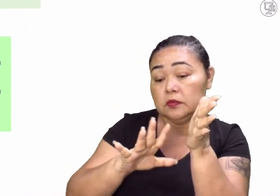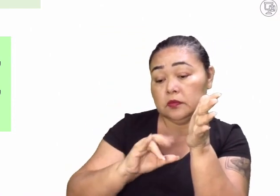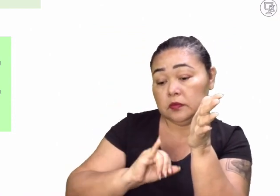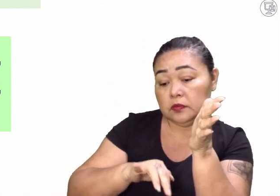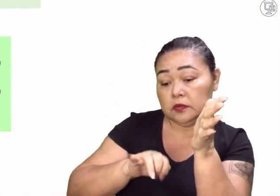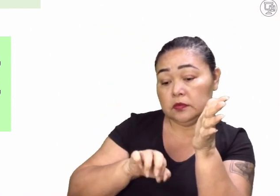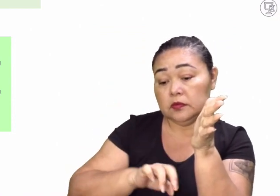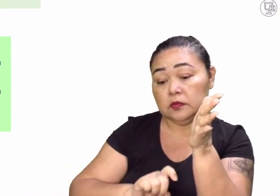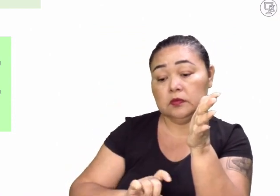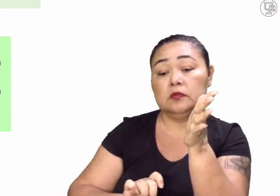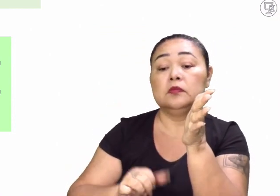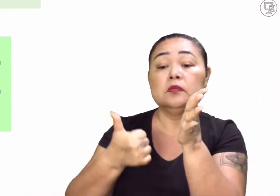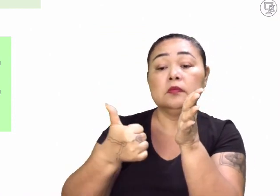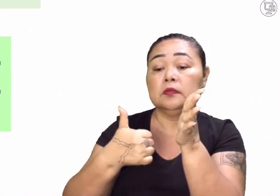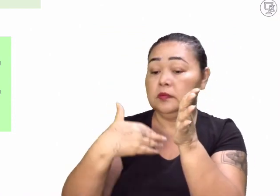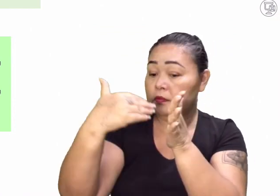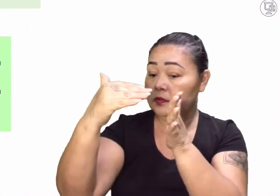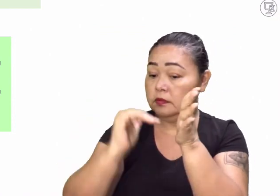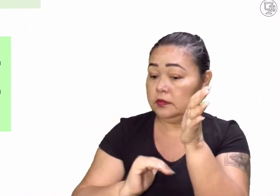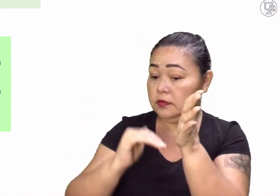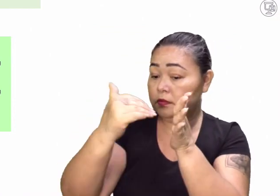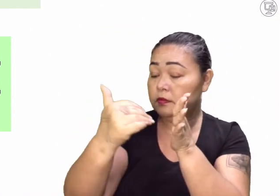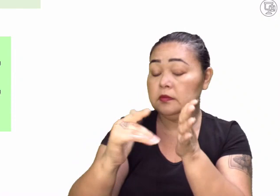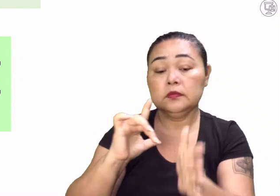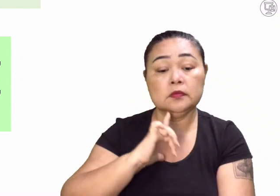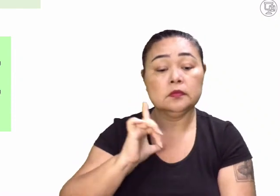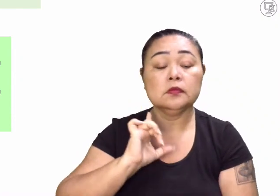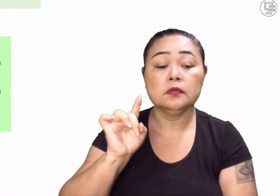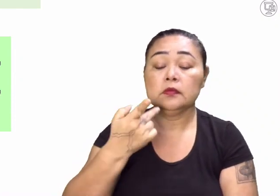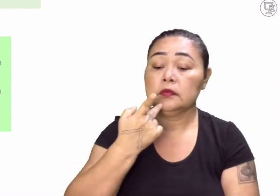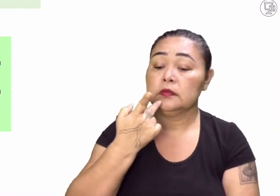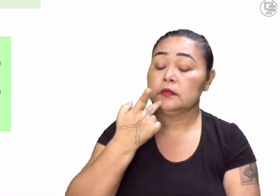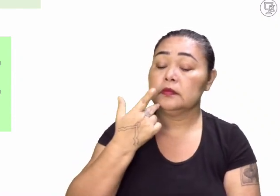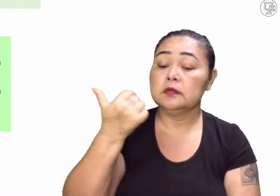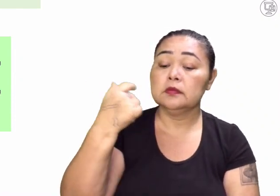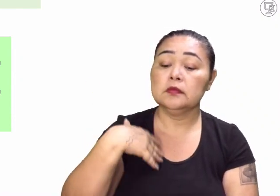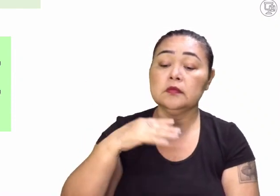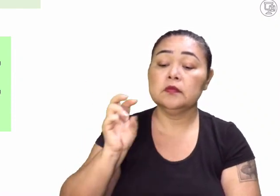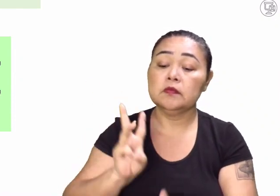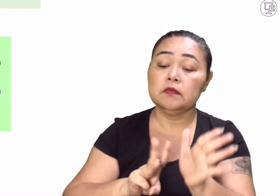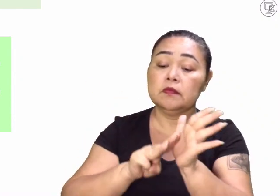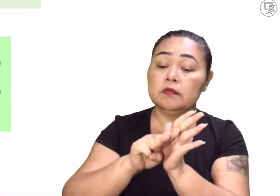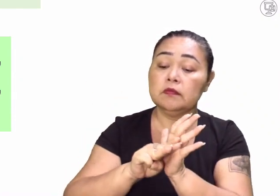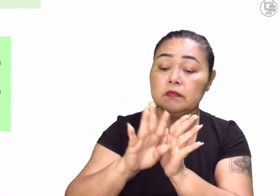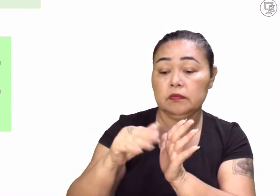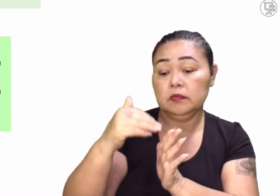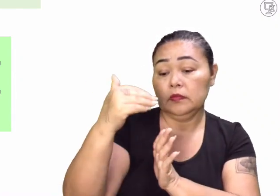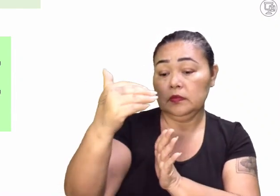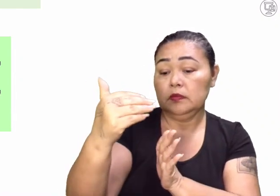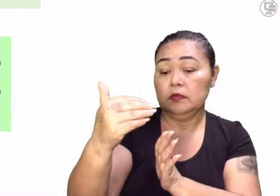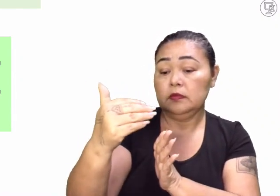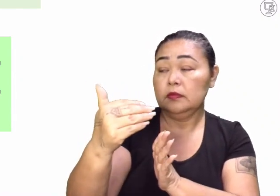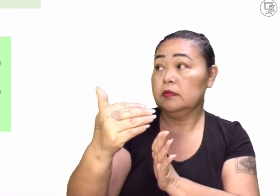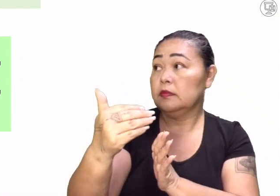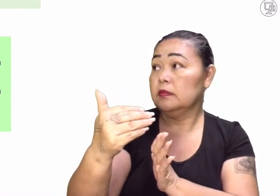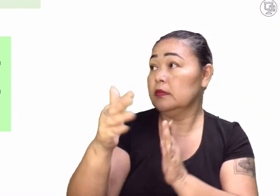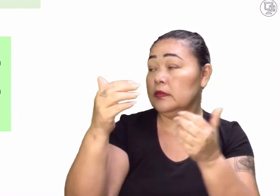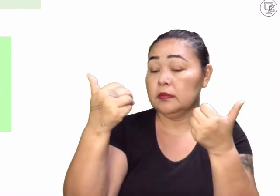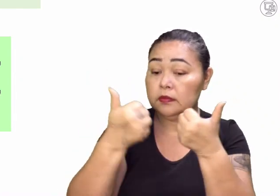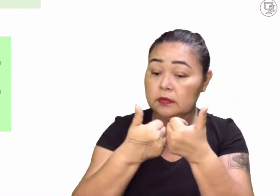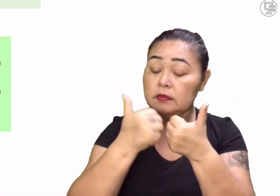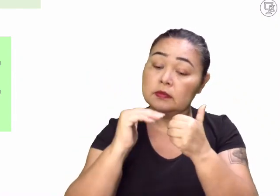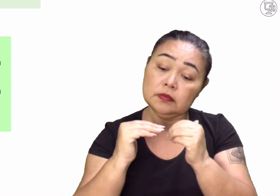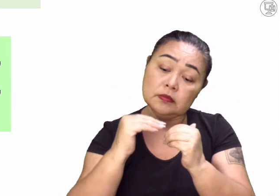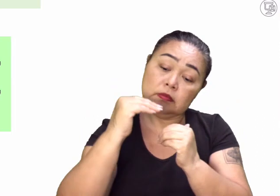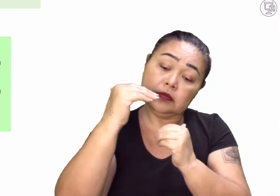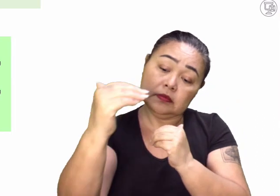rio. Beleza, professor Jorge? Então quer dizer que quando a gente fala lá no Alto Madeira, é na parte